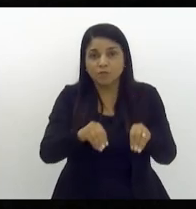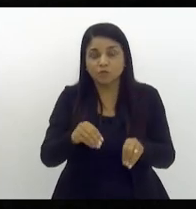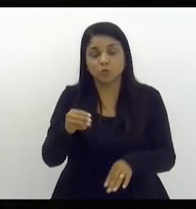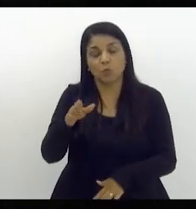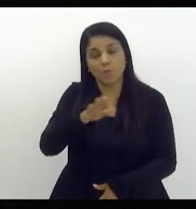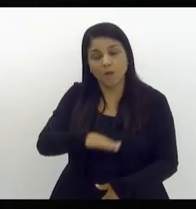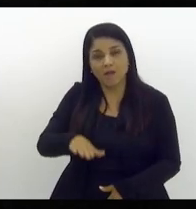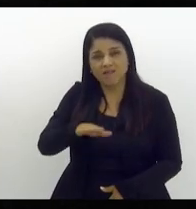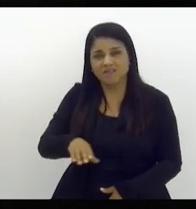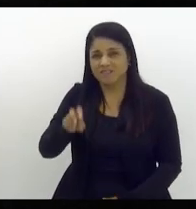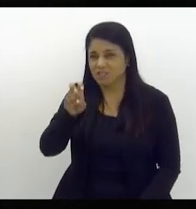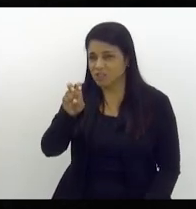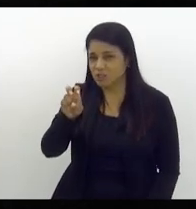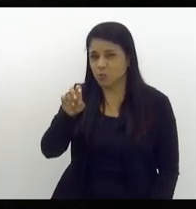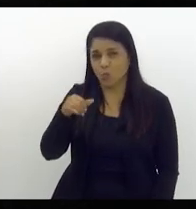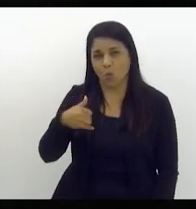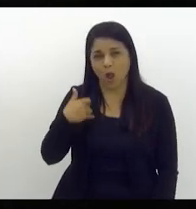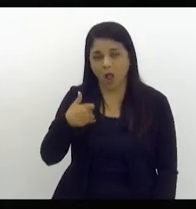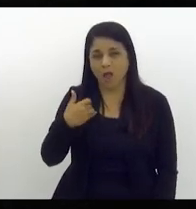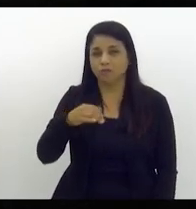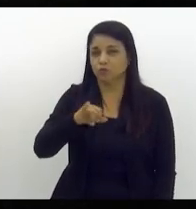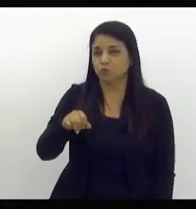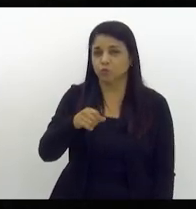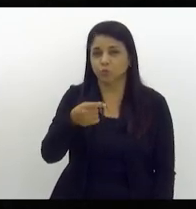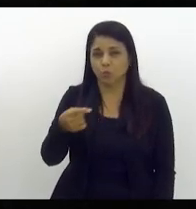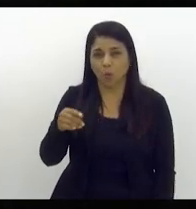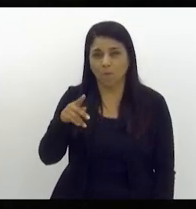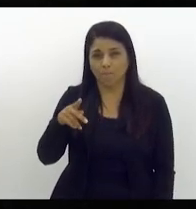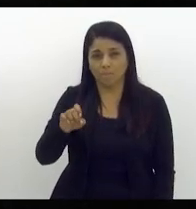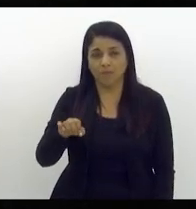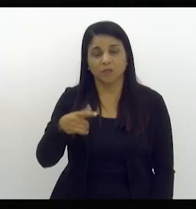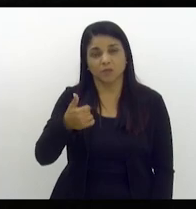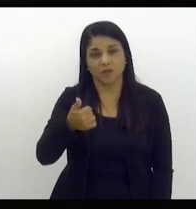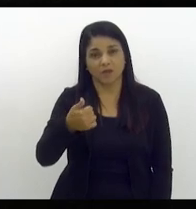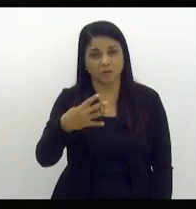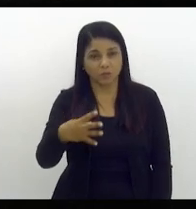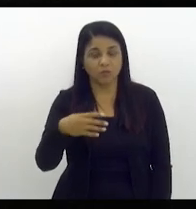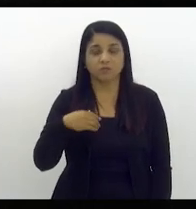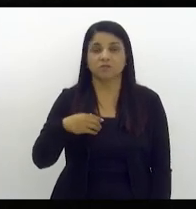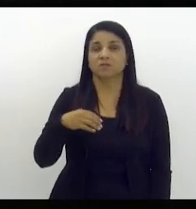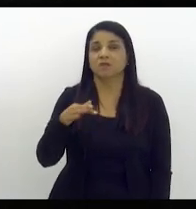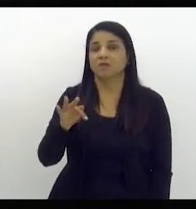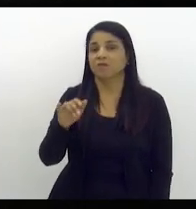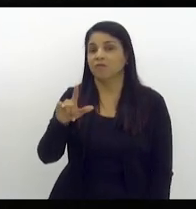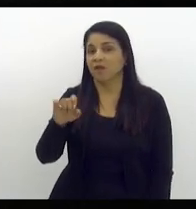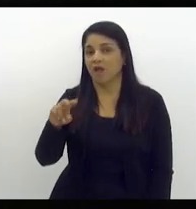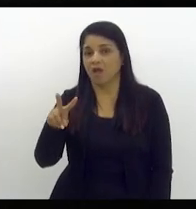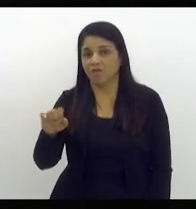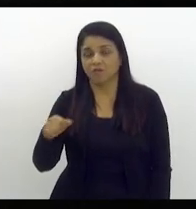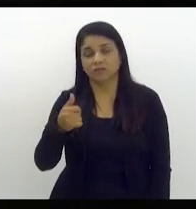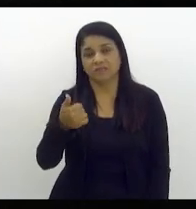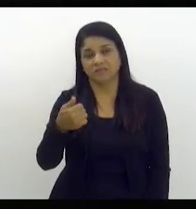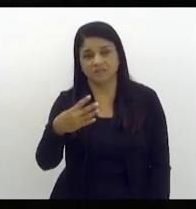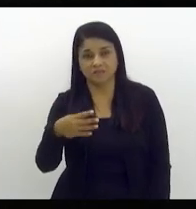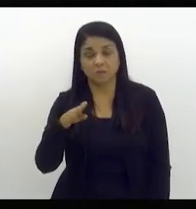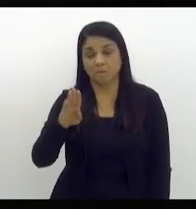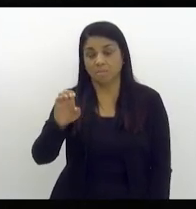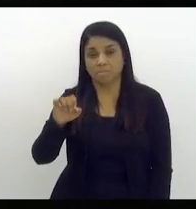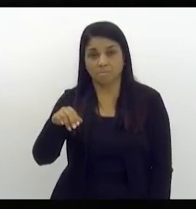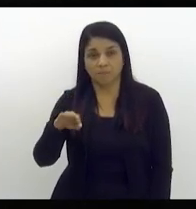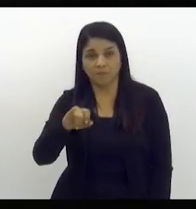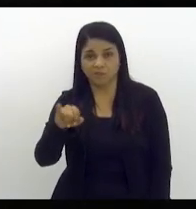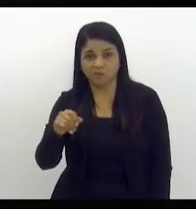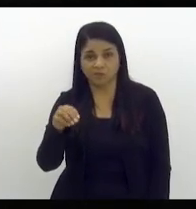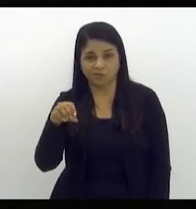ser morta, João Pedro, de 14 anos, Tiago Flauzino, de 13 anos, Benjamin, de 1 ano e 7 meses, o governador não